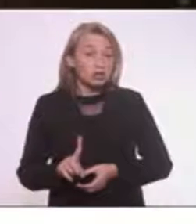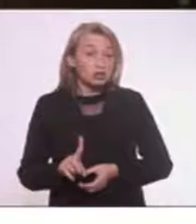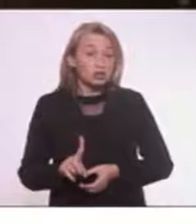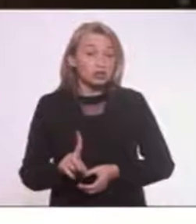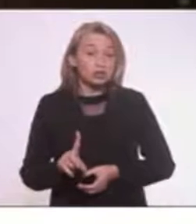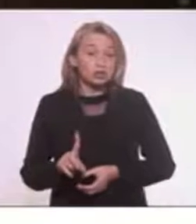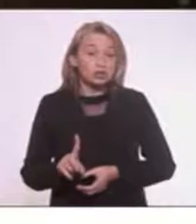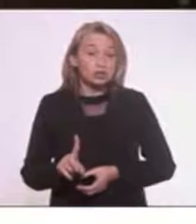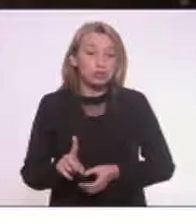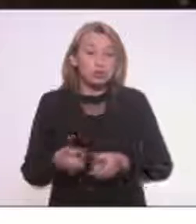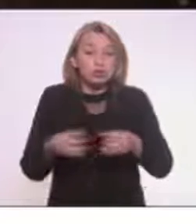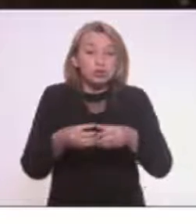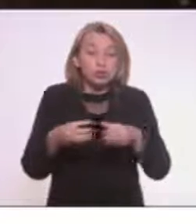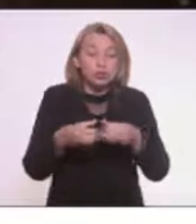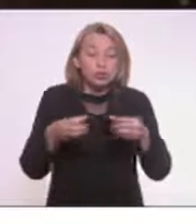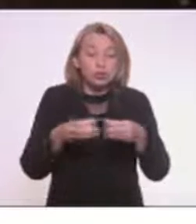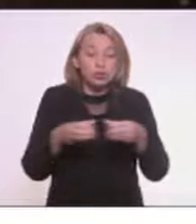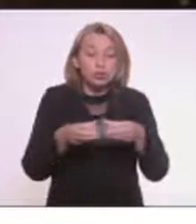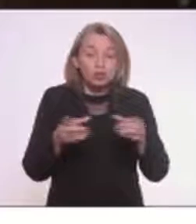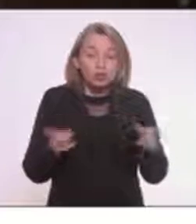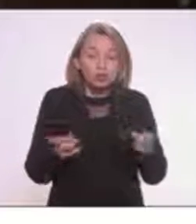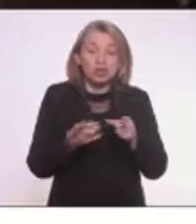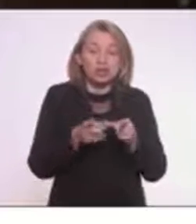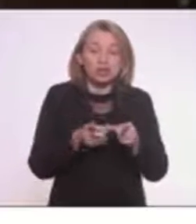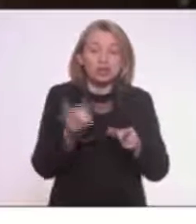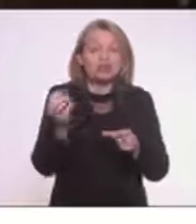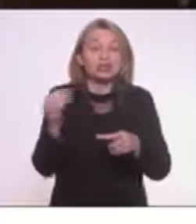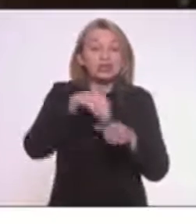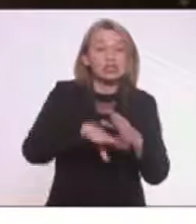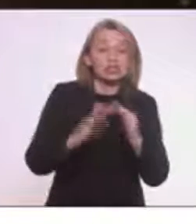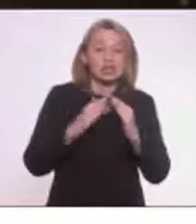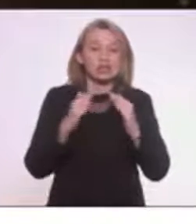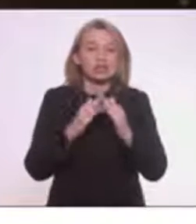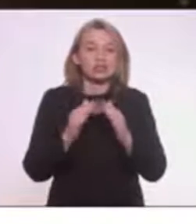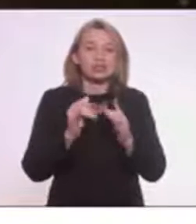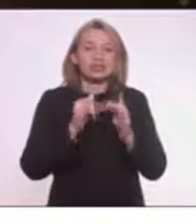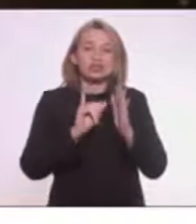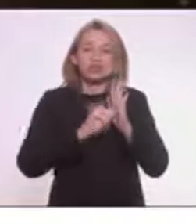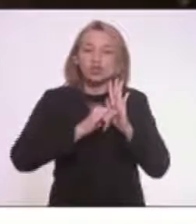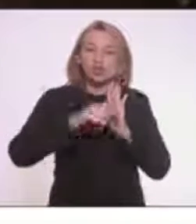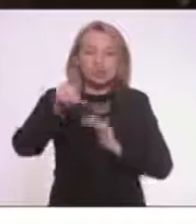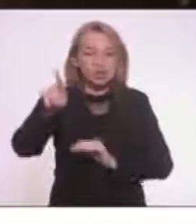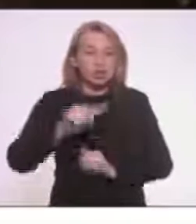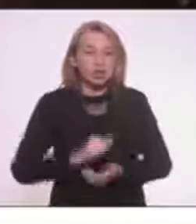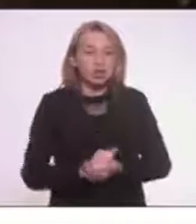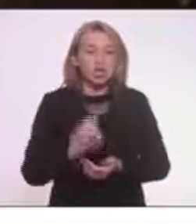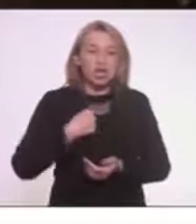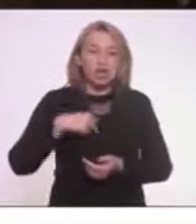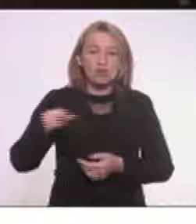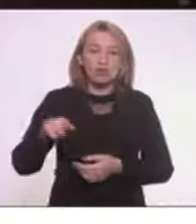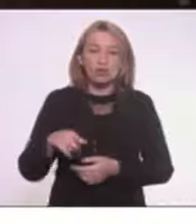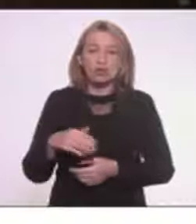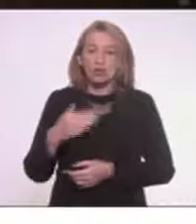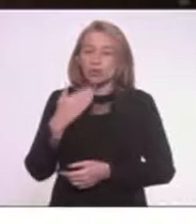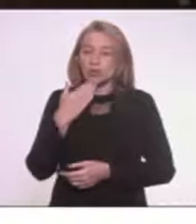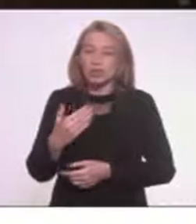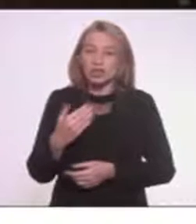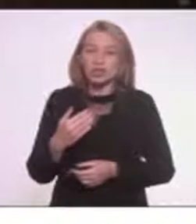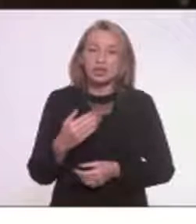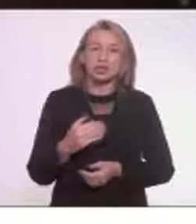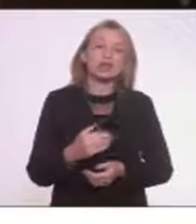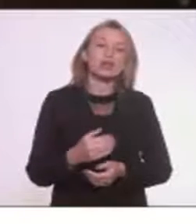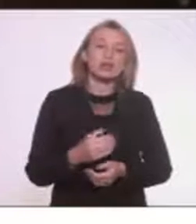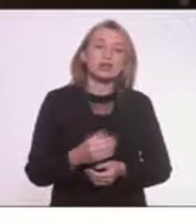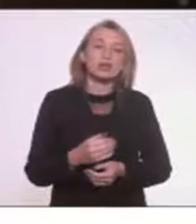minoria. Se essa emenda constitucional amanhã não estiver publicada no Diário Oficial, eu vou entrar com requerimento para ter